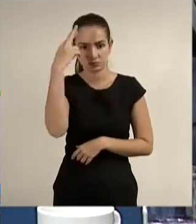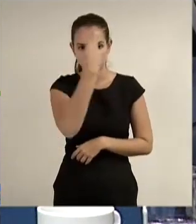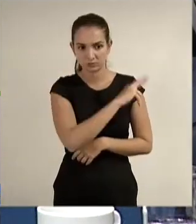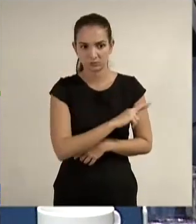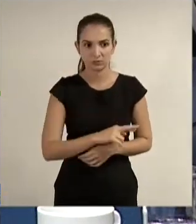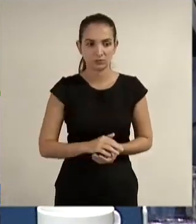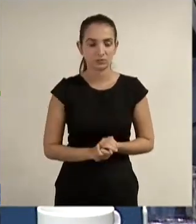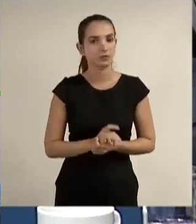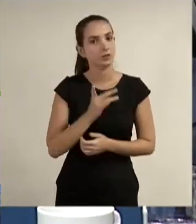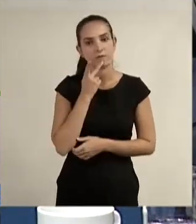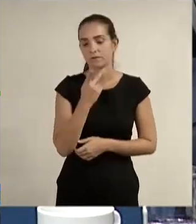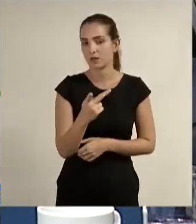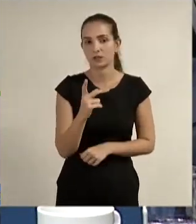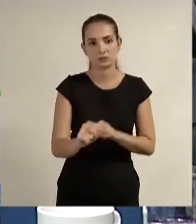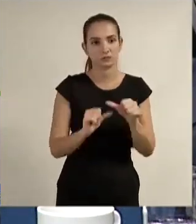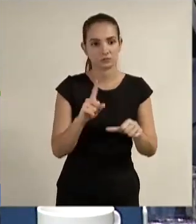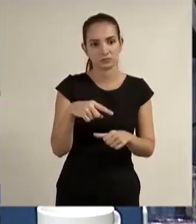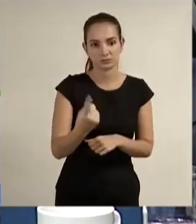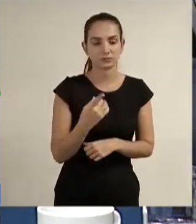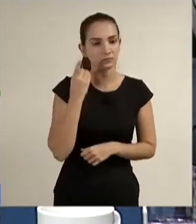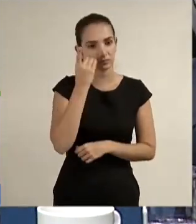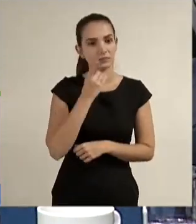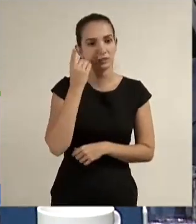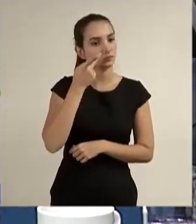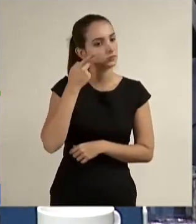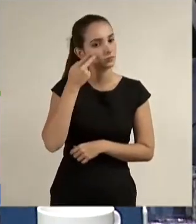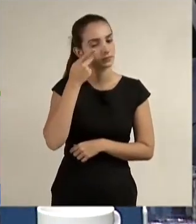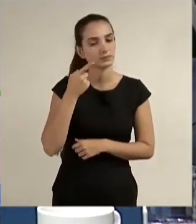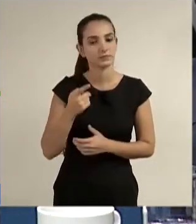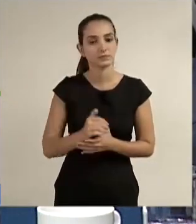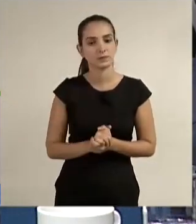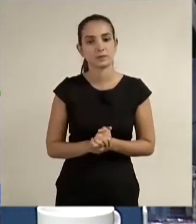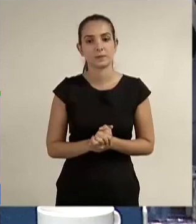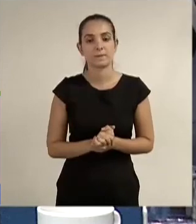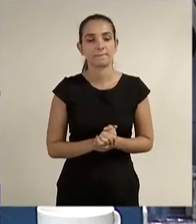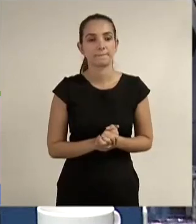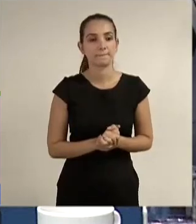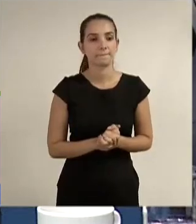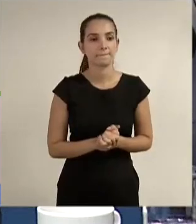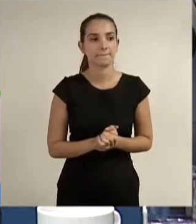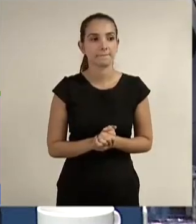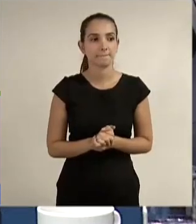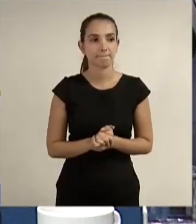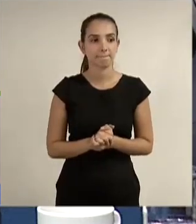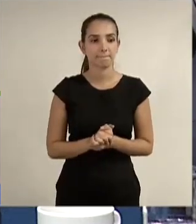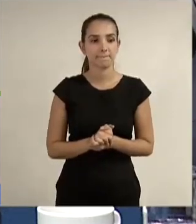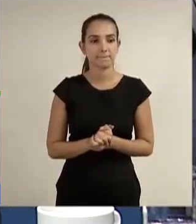Rinaldo. Com a palavra, o ilustre deputado Pedro Kemp.